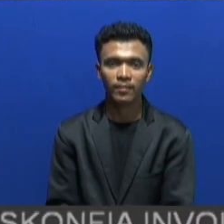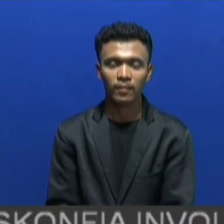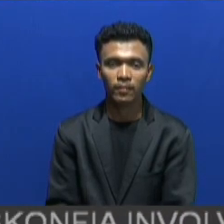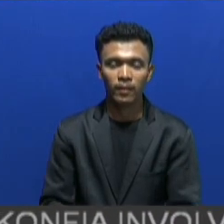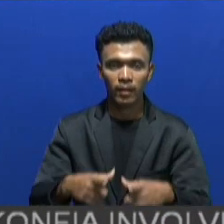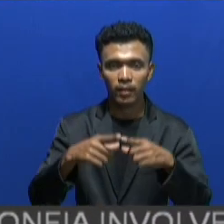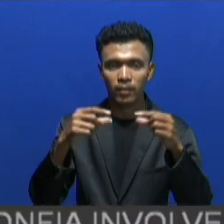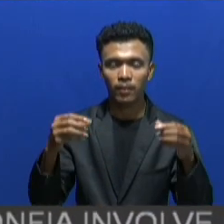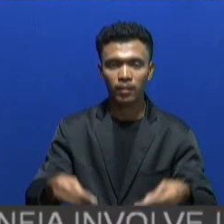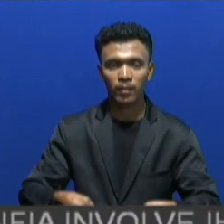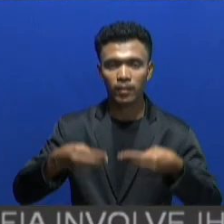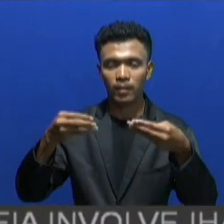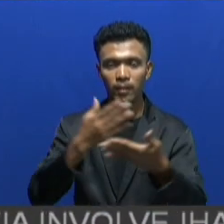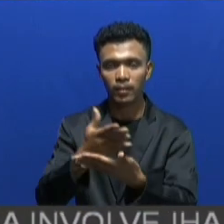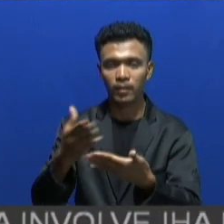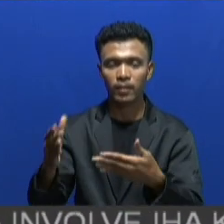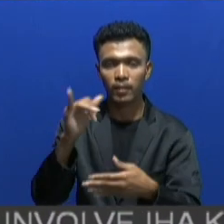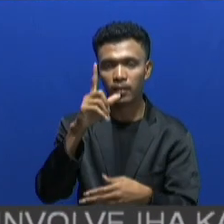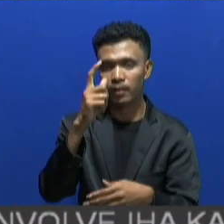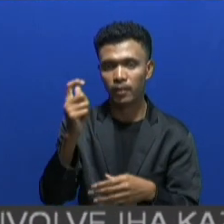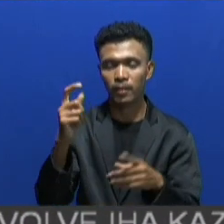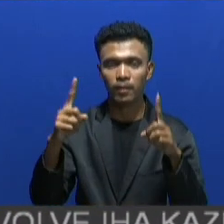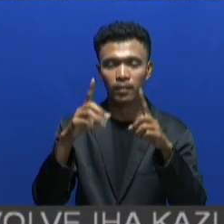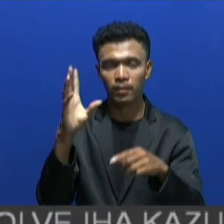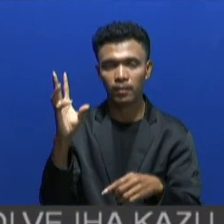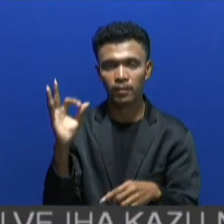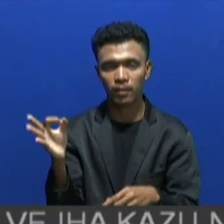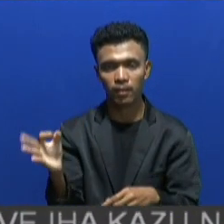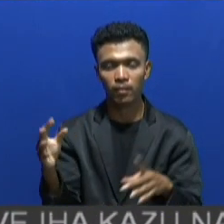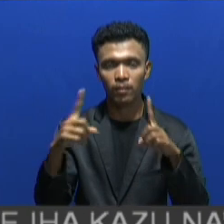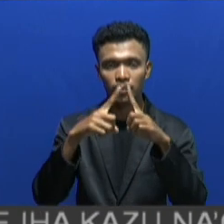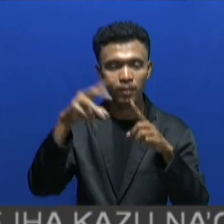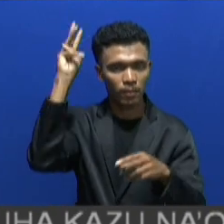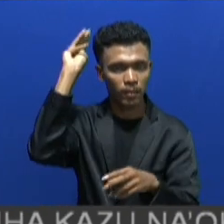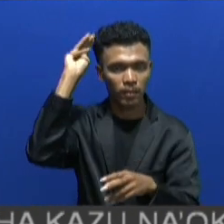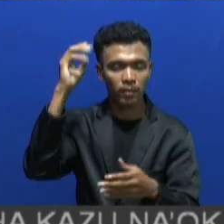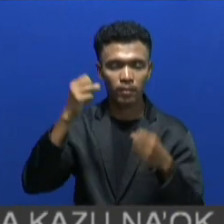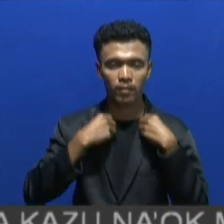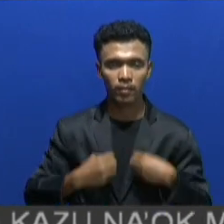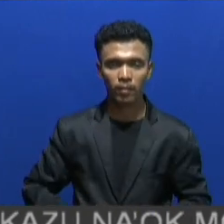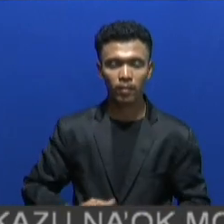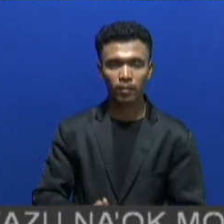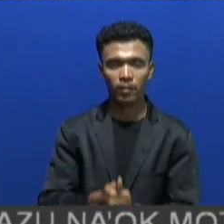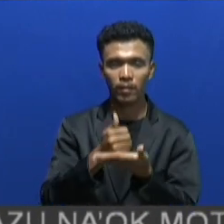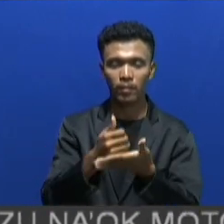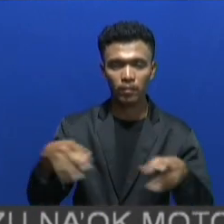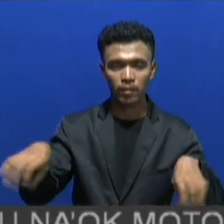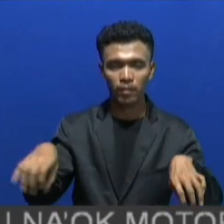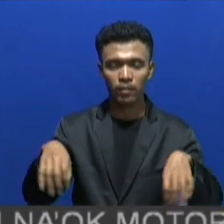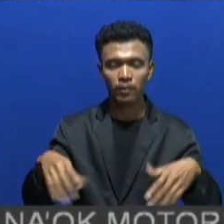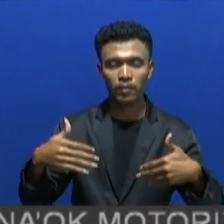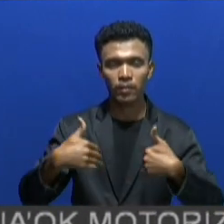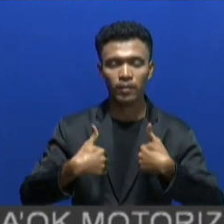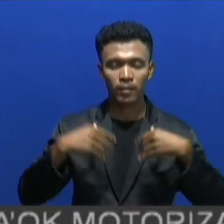Japaun entrega equipamento informática Unidade Cianulo para o Ministério Saúde, onde reforça Servisu Sistema Estatística